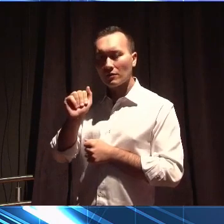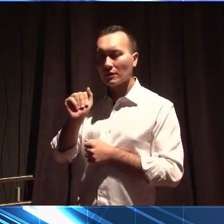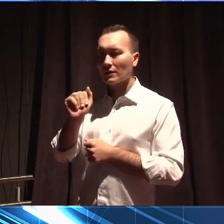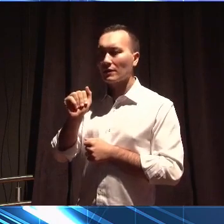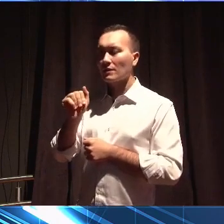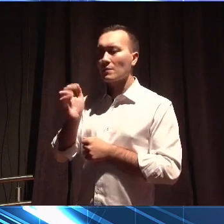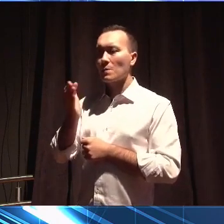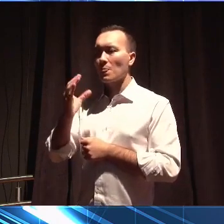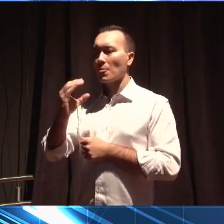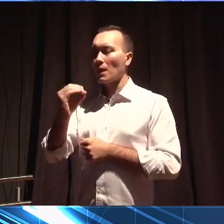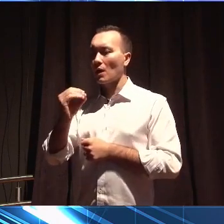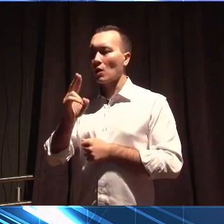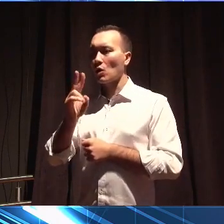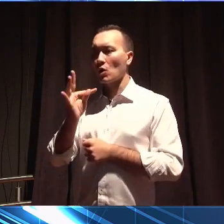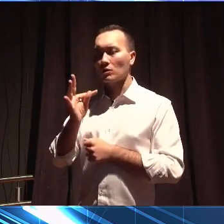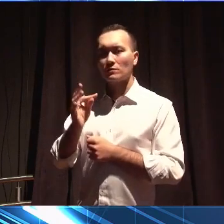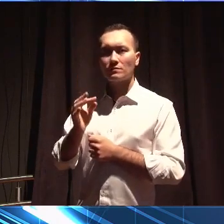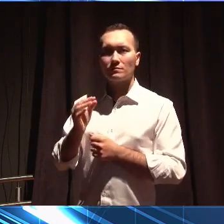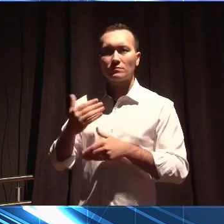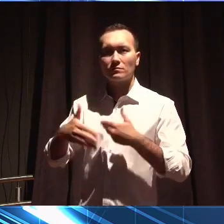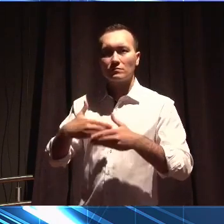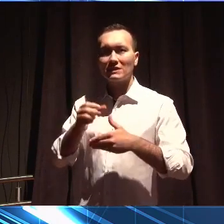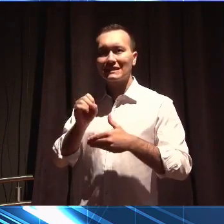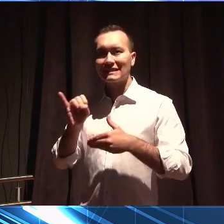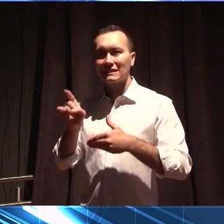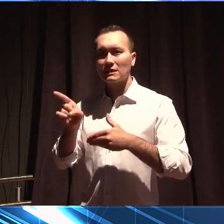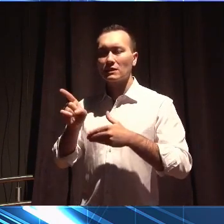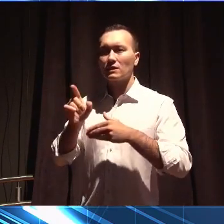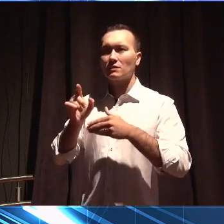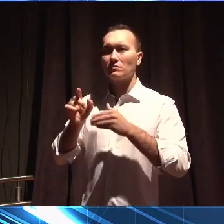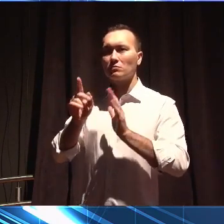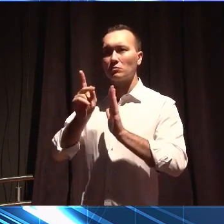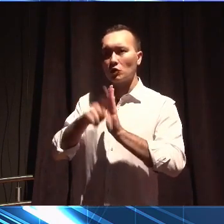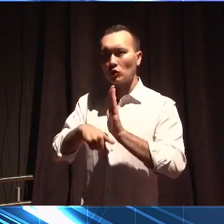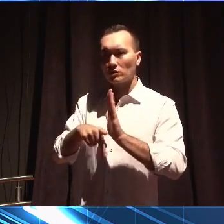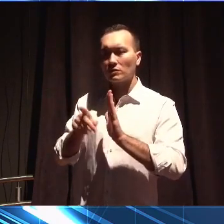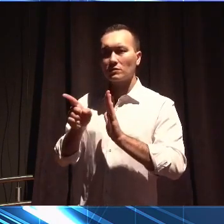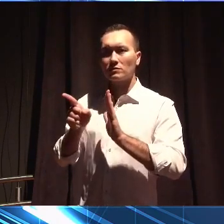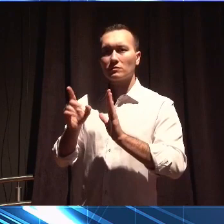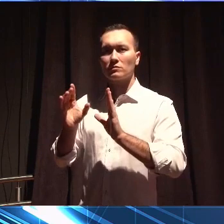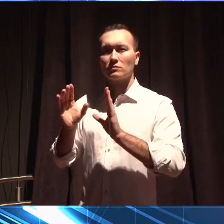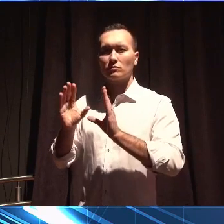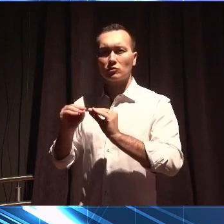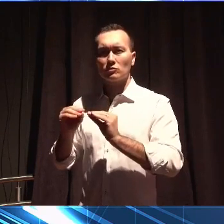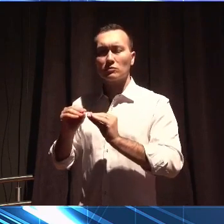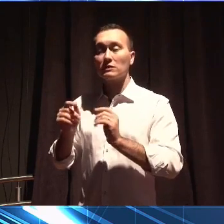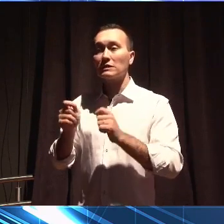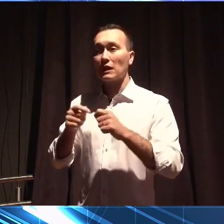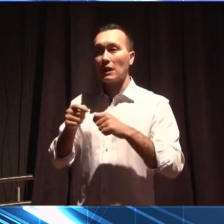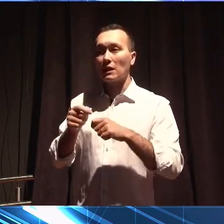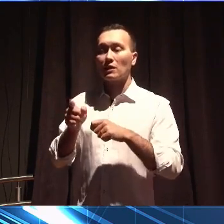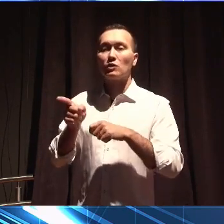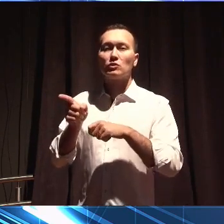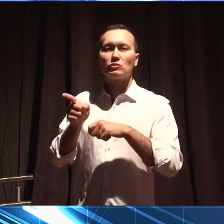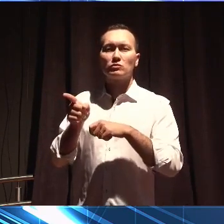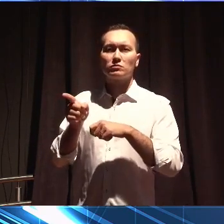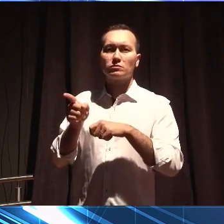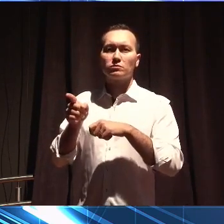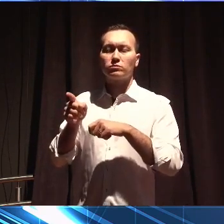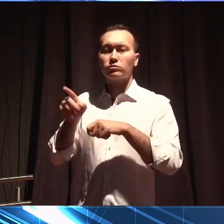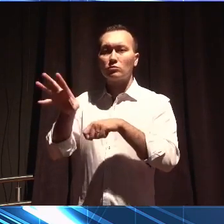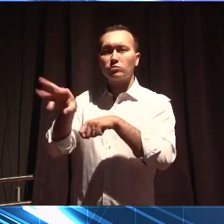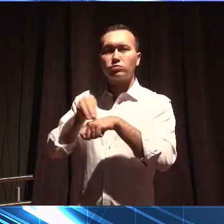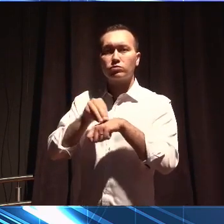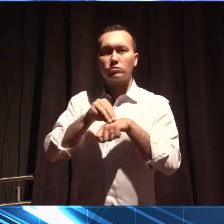algum acaso matarem aquele projeto, você consegue subir ela em outro projeto de boa, porque você está ali com a infra todinha montada como